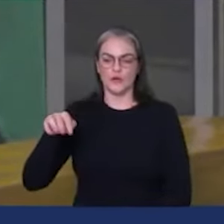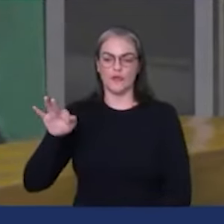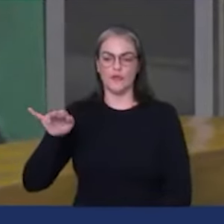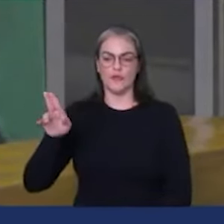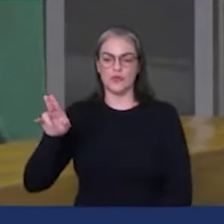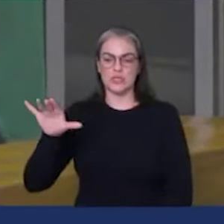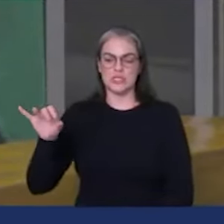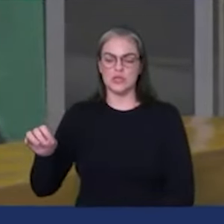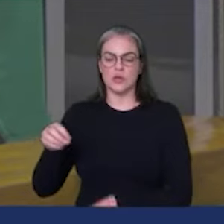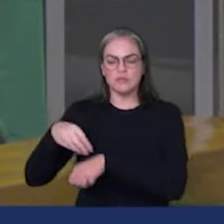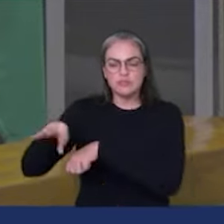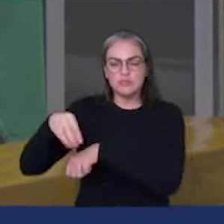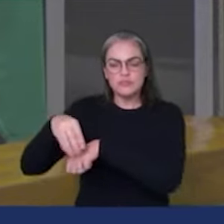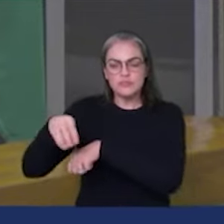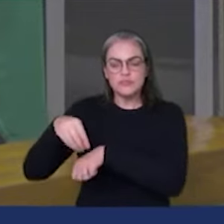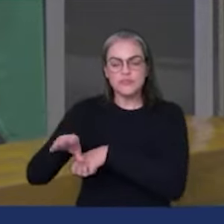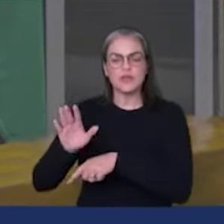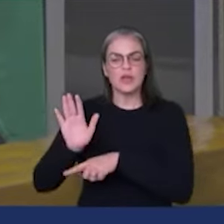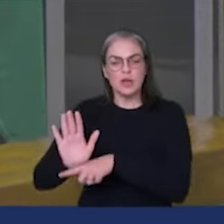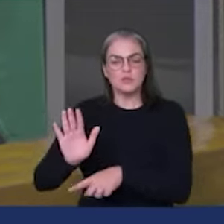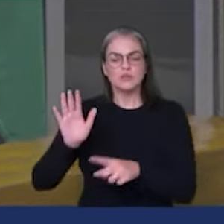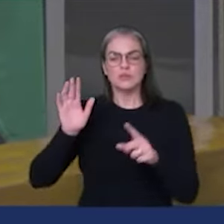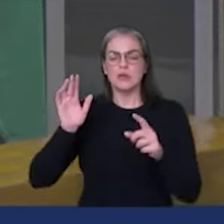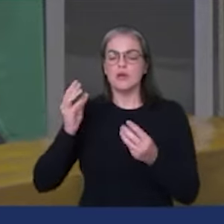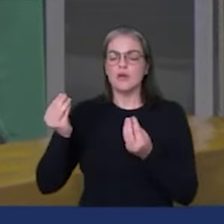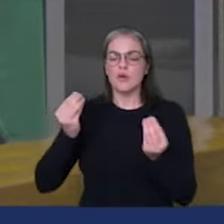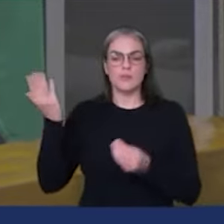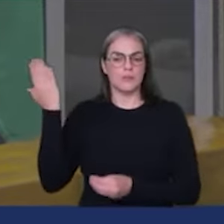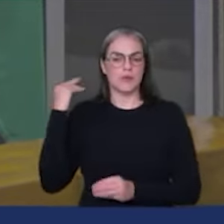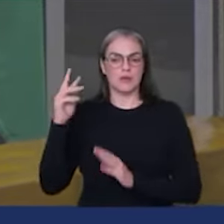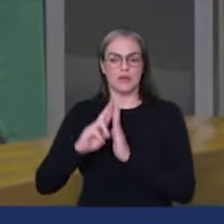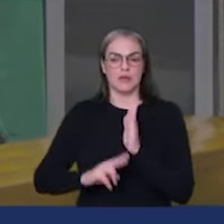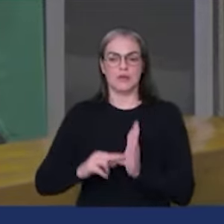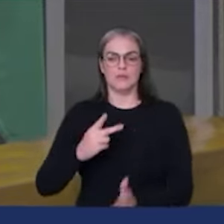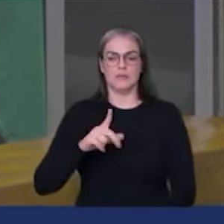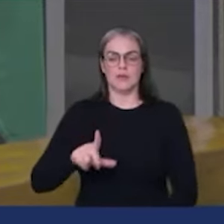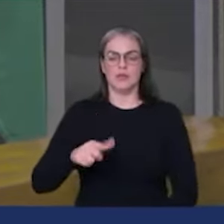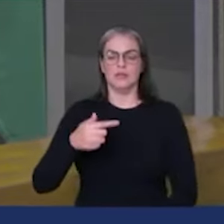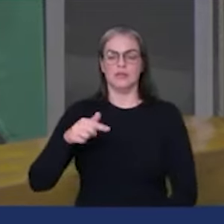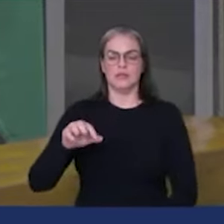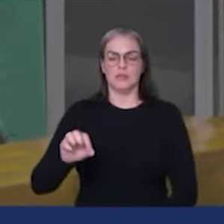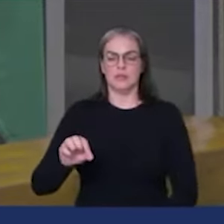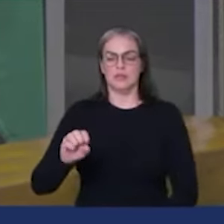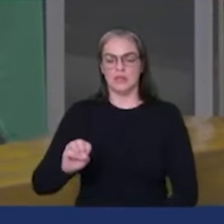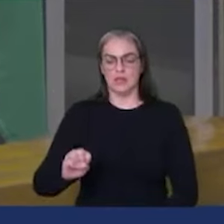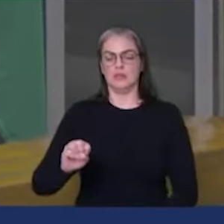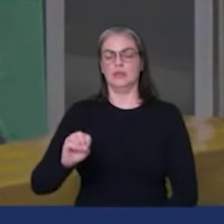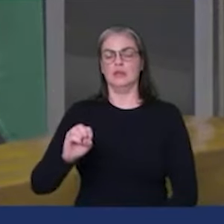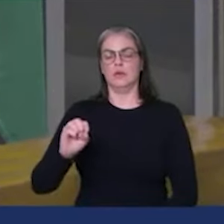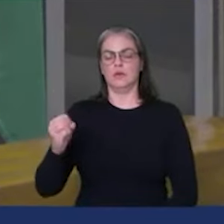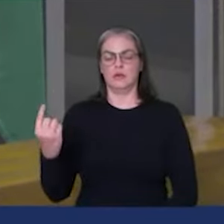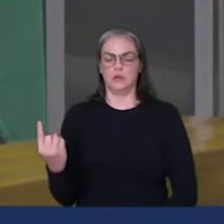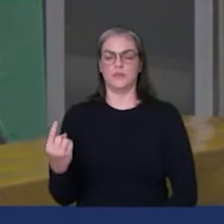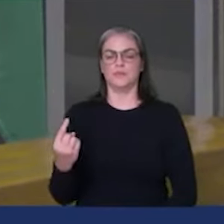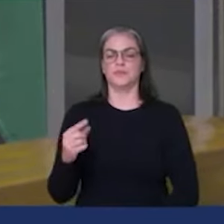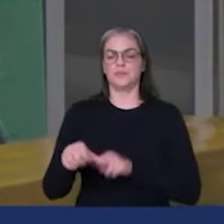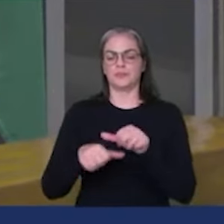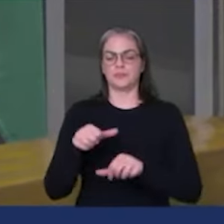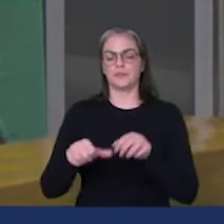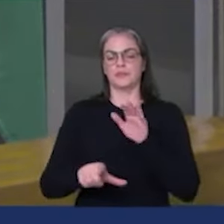ajudando na defesa do TDAH quando eram relatores do antigo PL 7081 de 2010, que se tornaria a Lei 14.254